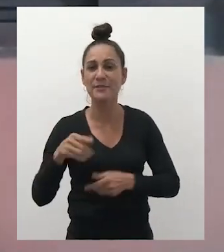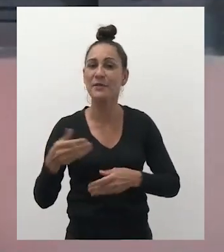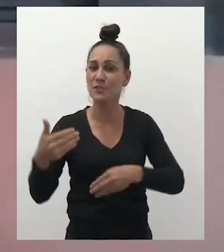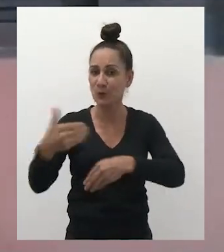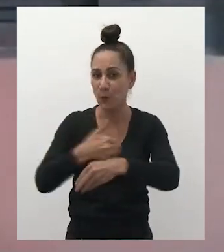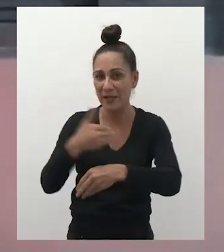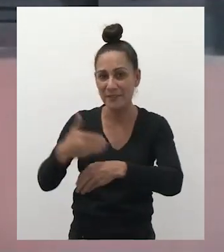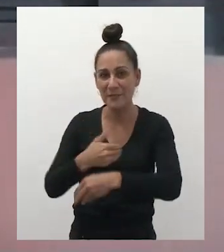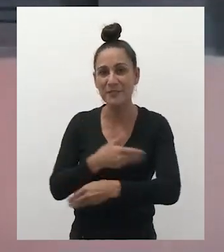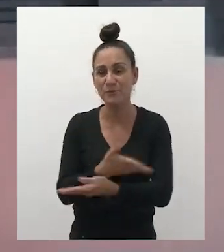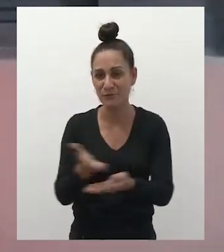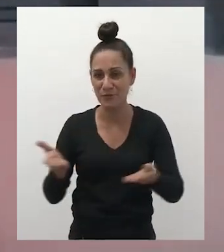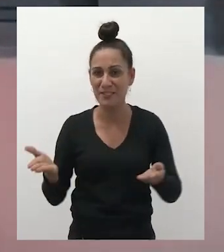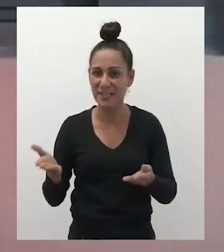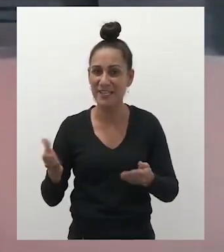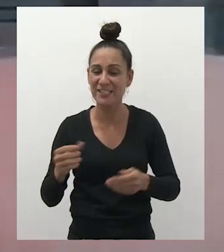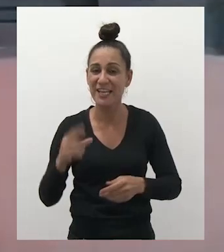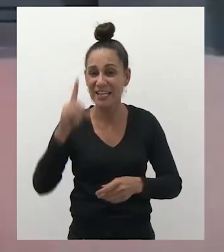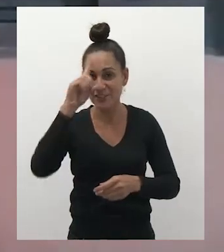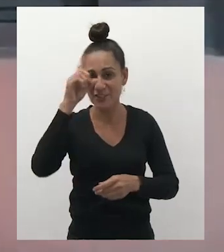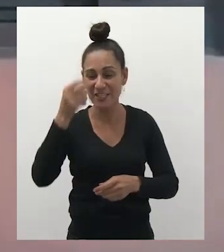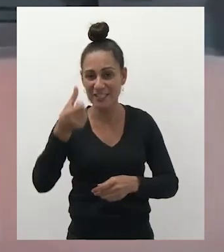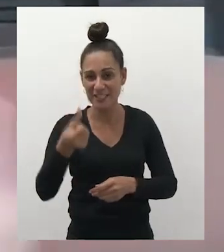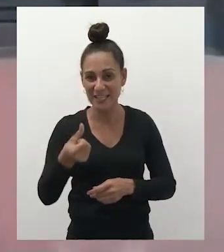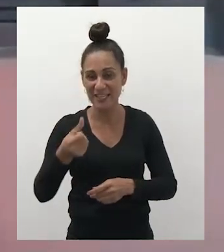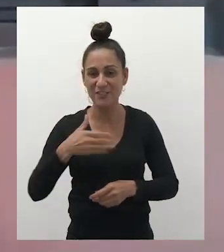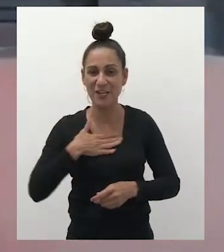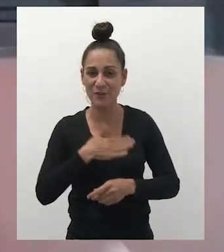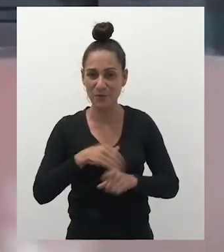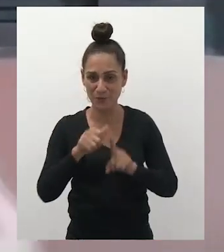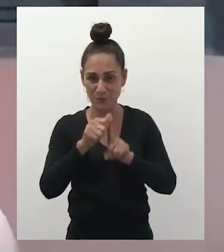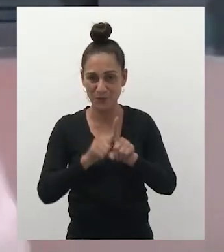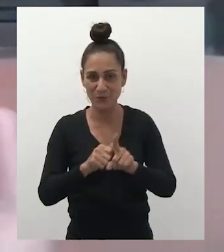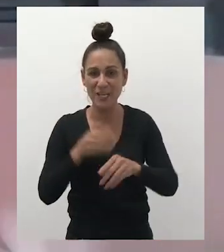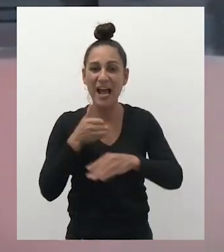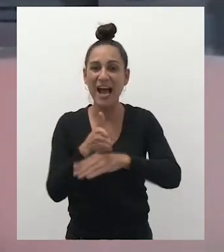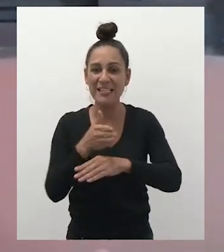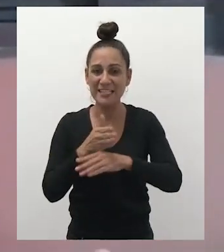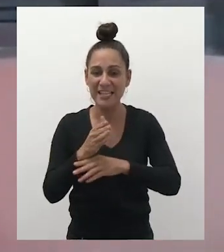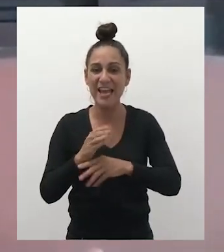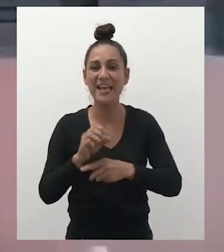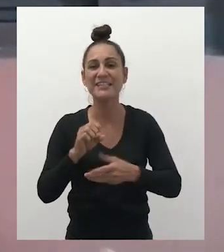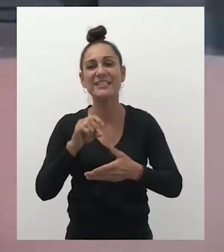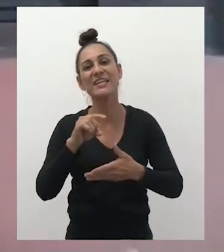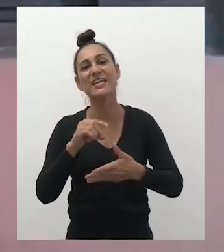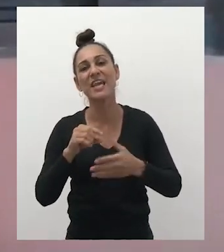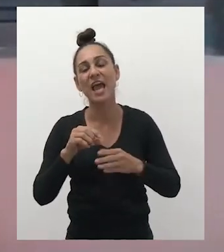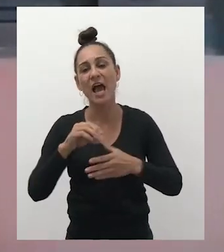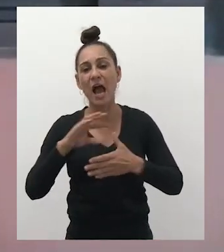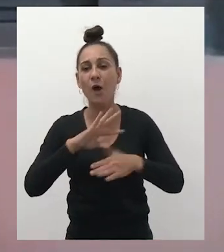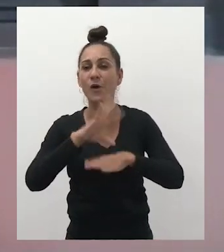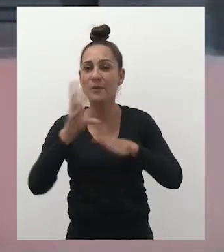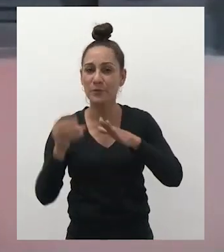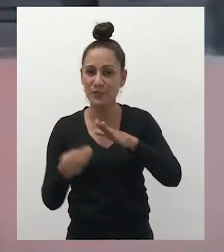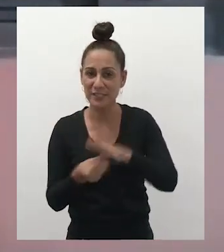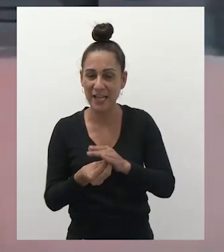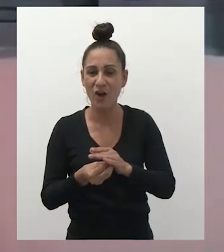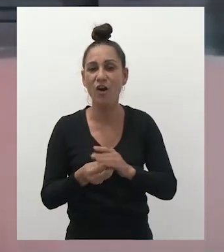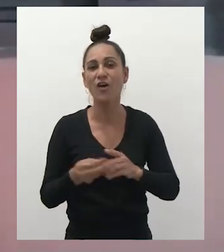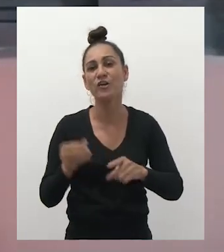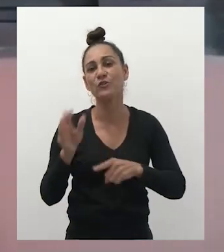aqui dia 6/8, e, por favor, acessem o material, a gravação das